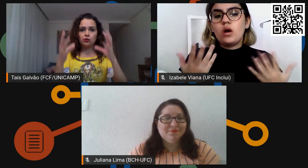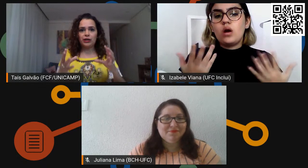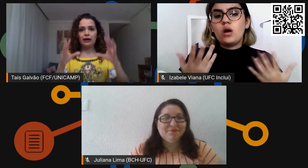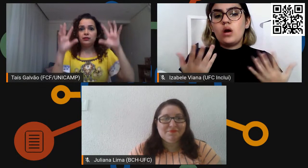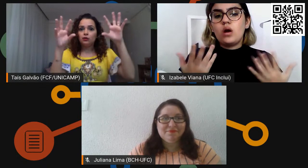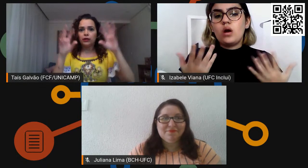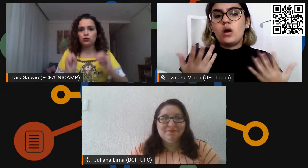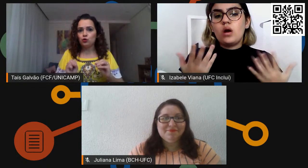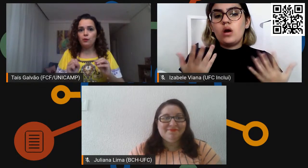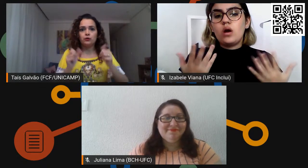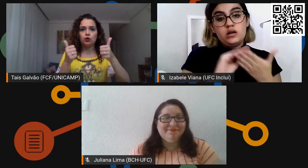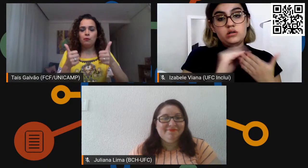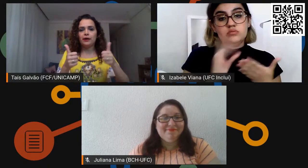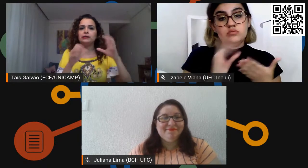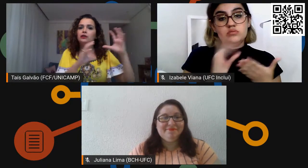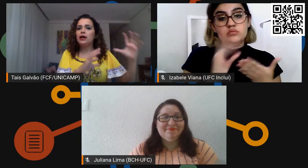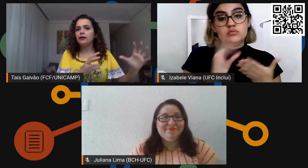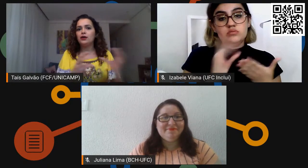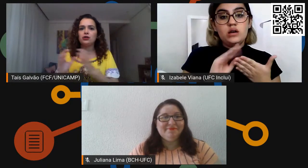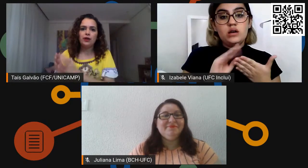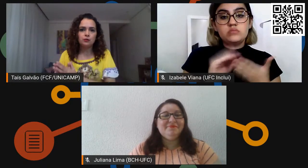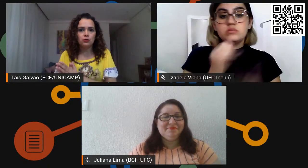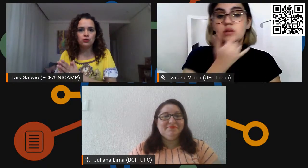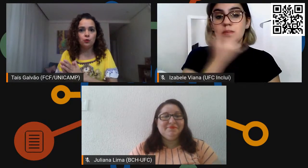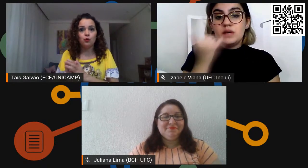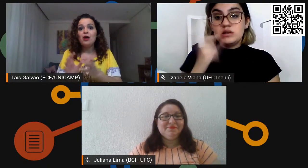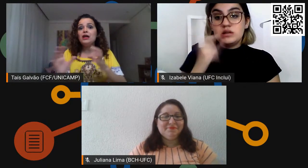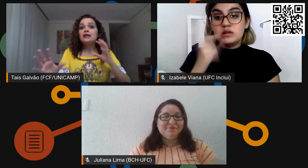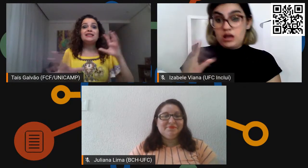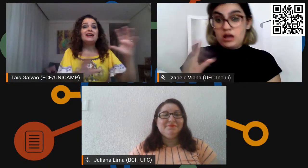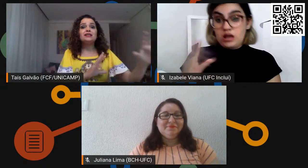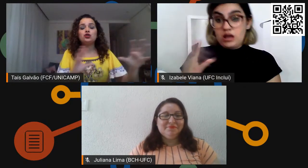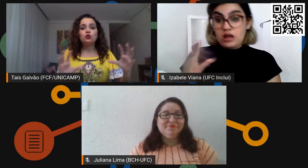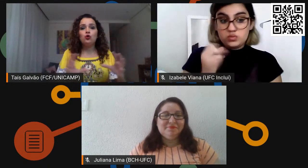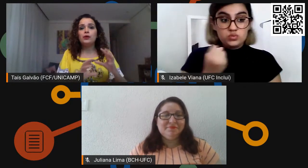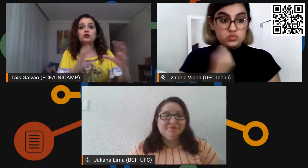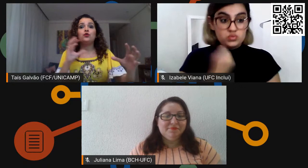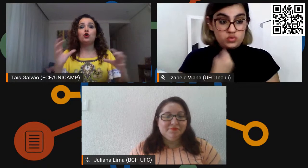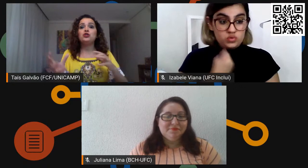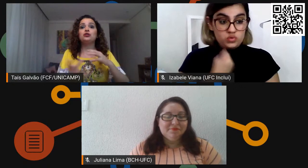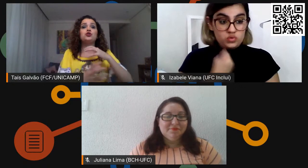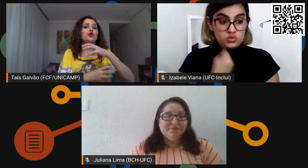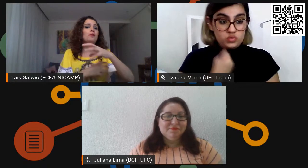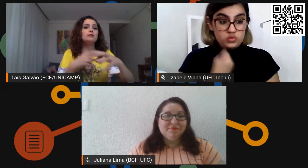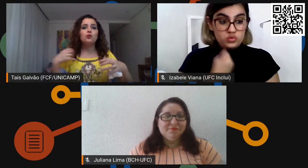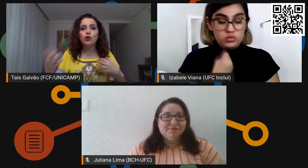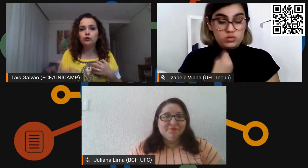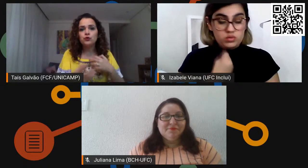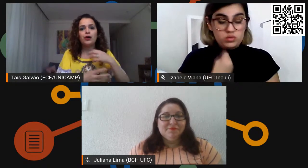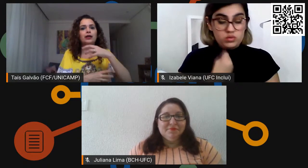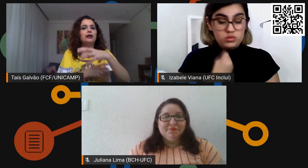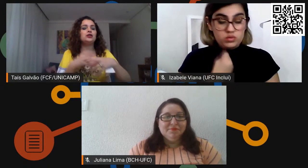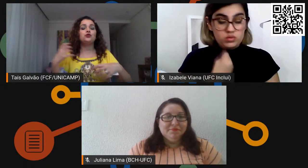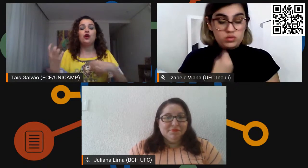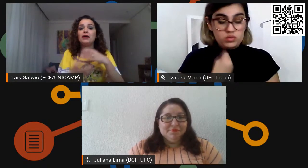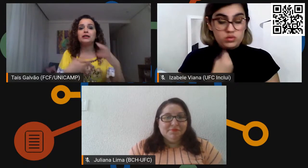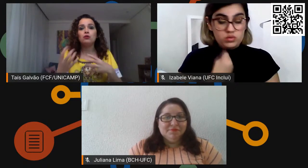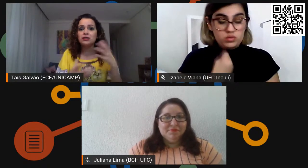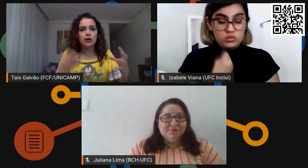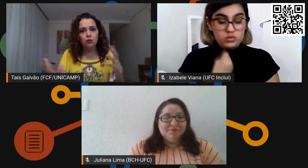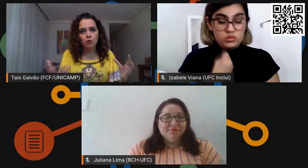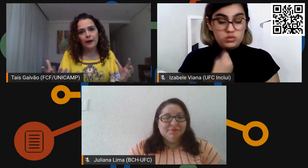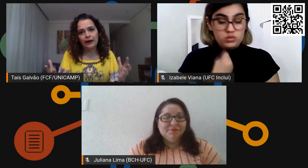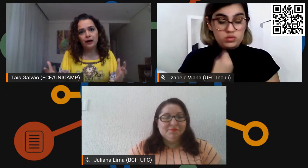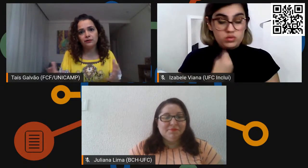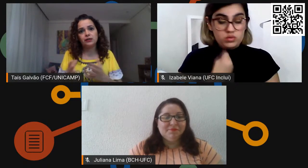se eu tenho os dados, se eu tenho os números, opa, tenho laranja, faço meu suco. Se esses números foram obtidos de forma muito diferente, de forma